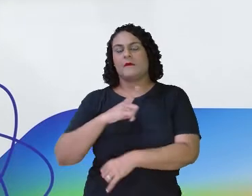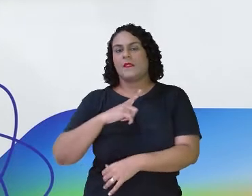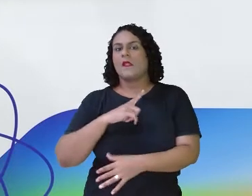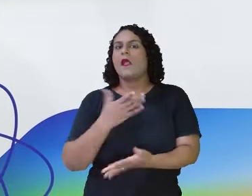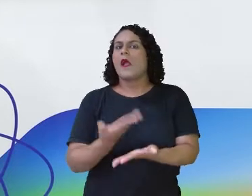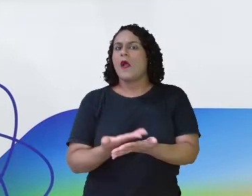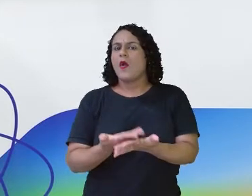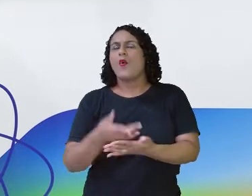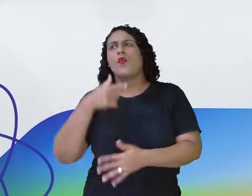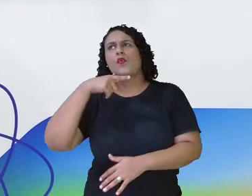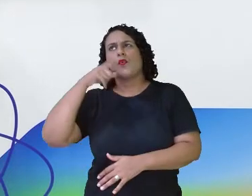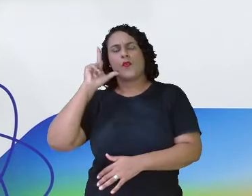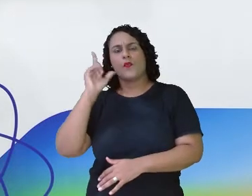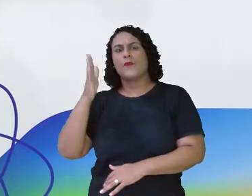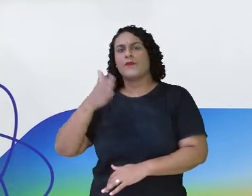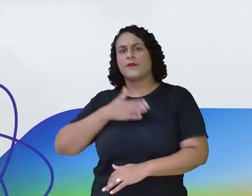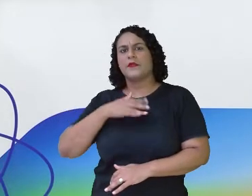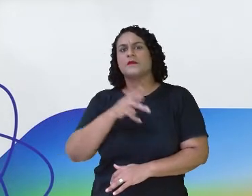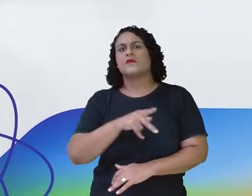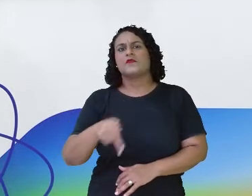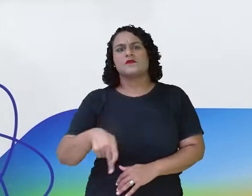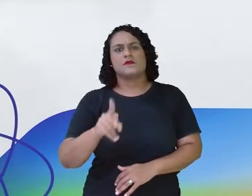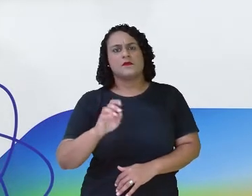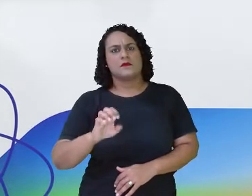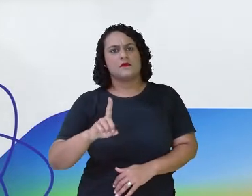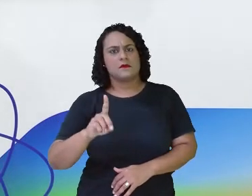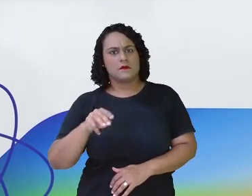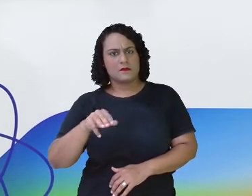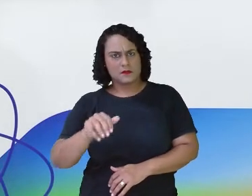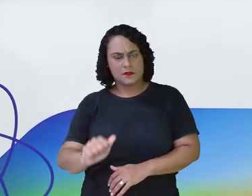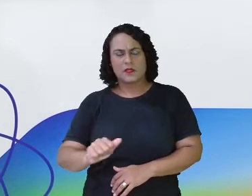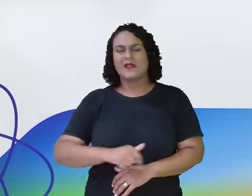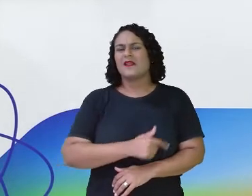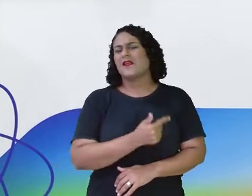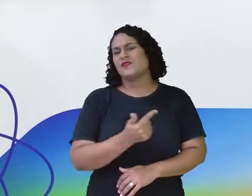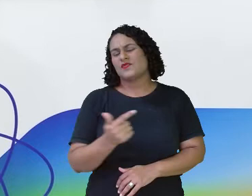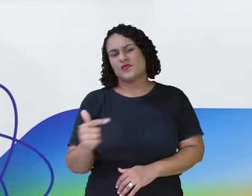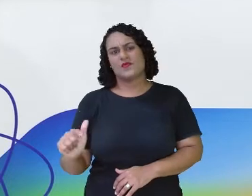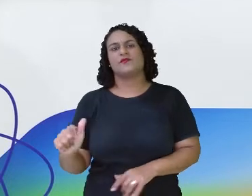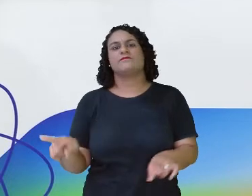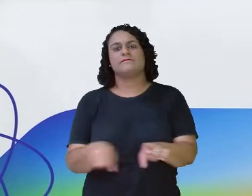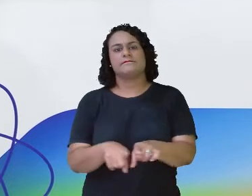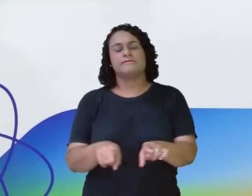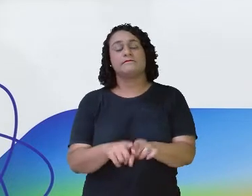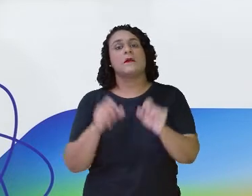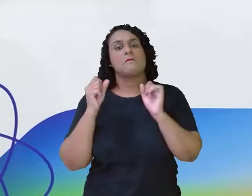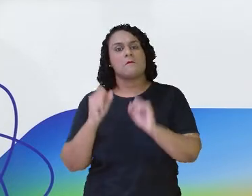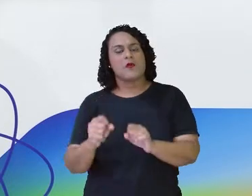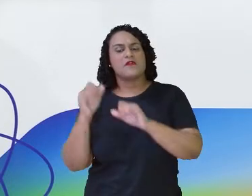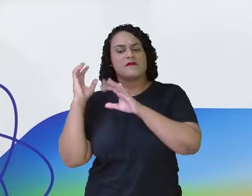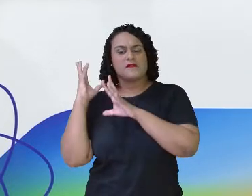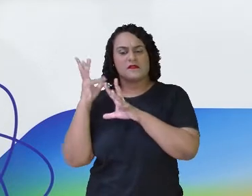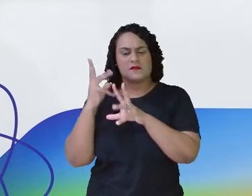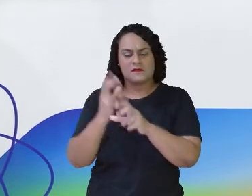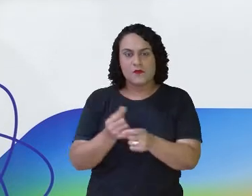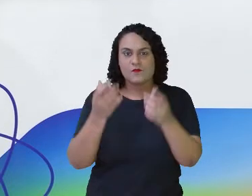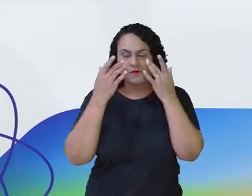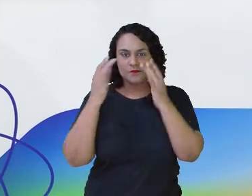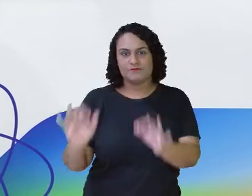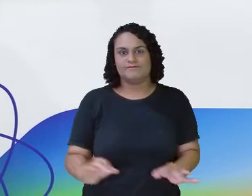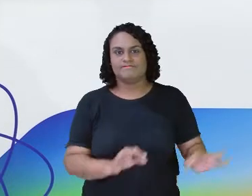ontem, tanto a minha quanto a da professora Kedma, todas as demais que já foram dadas, e você pode revê-la. E se